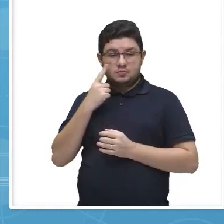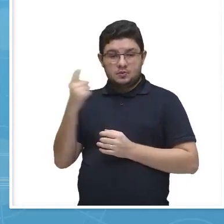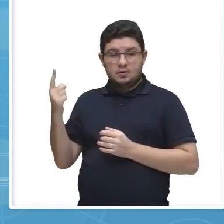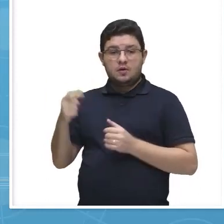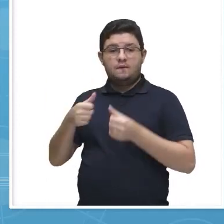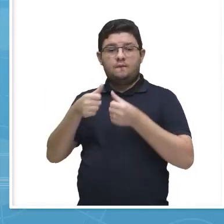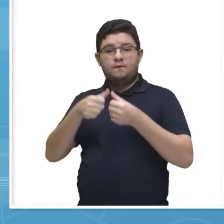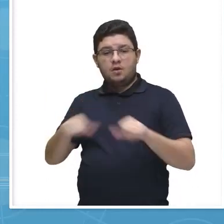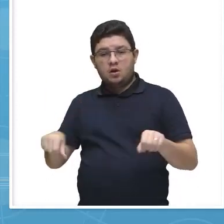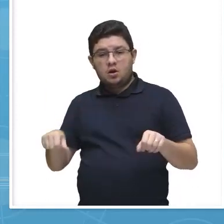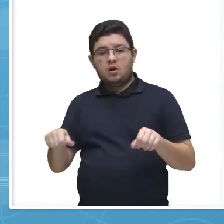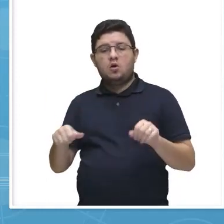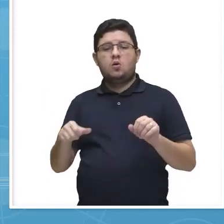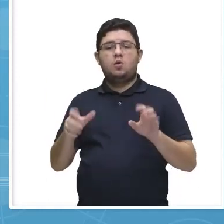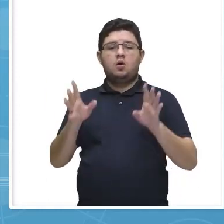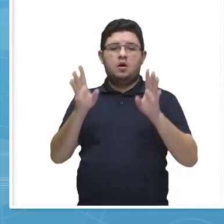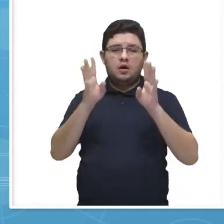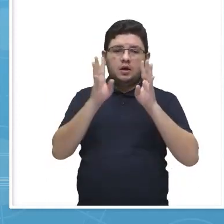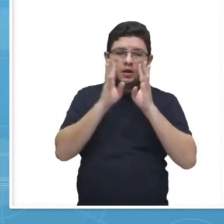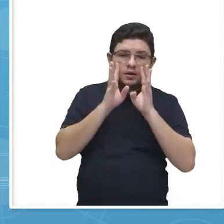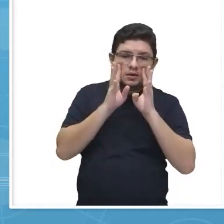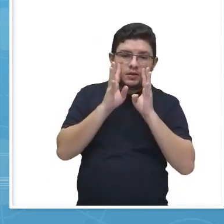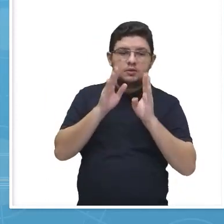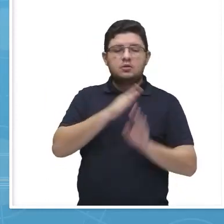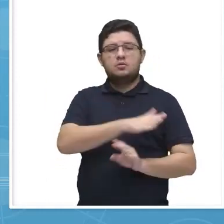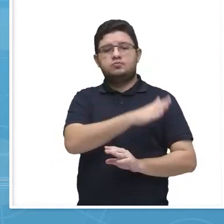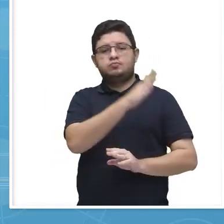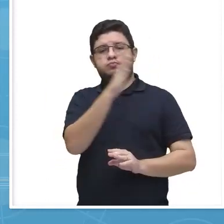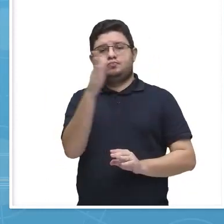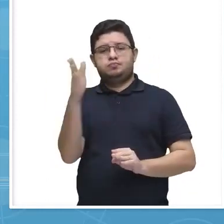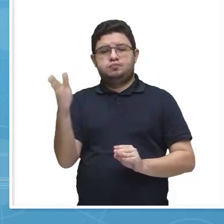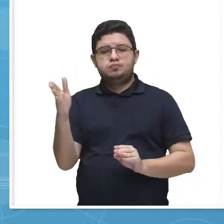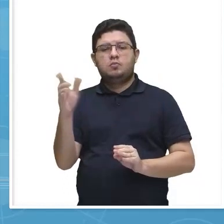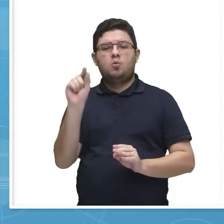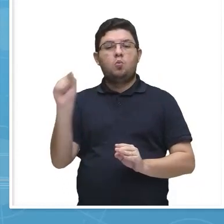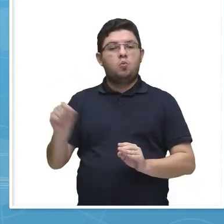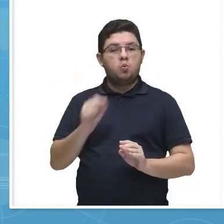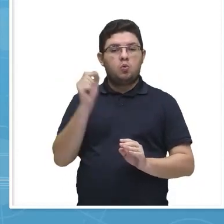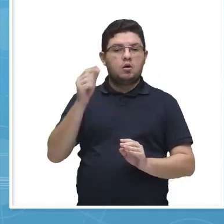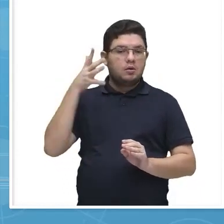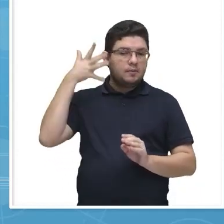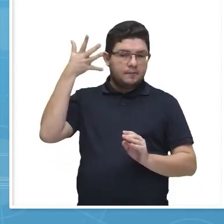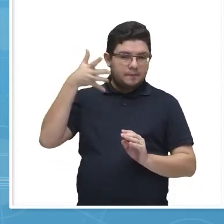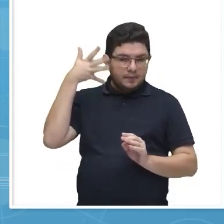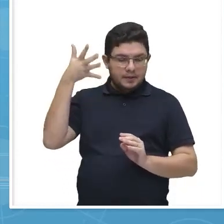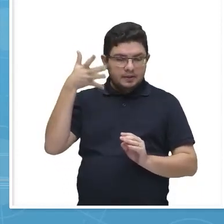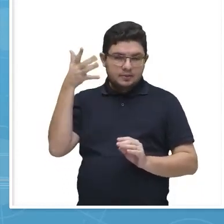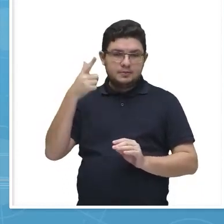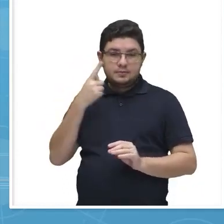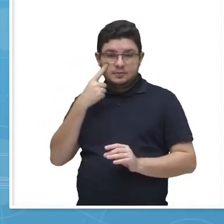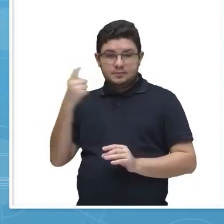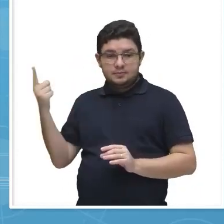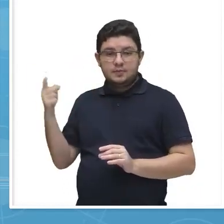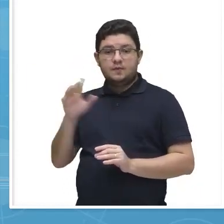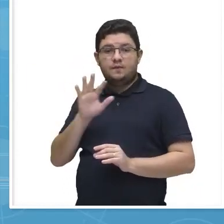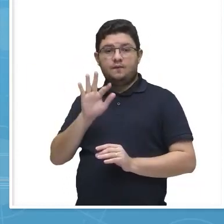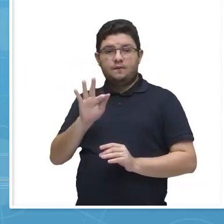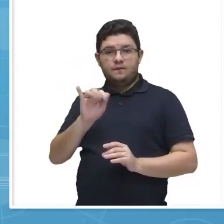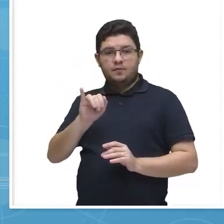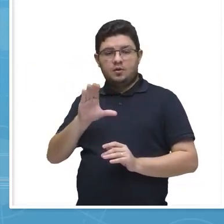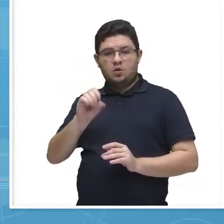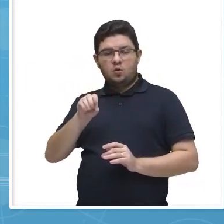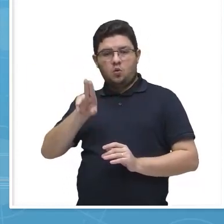ficar aqui, o verbo ficar é um verbo de ligação, porque denota, aponta o estado do sujeito. Como é que ele